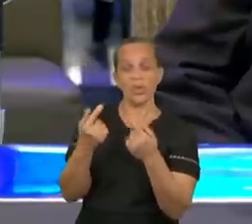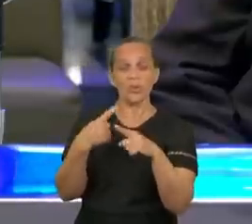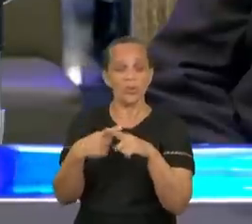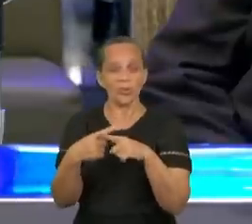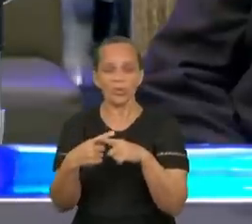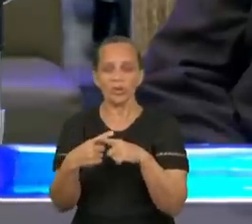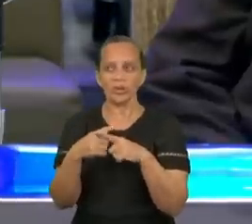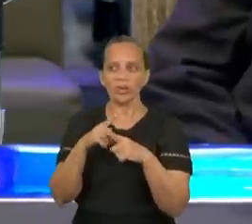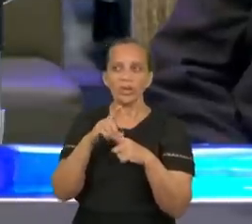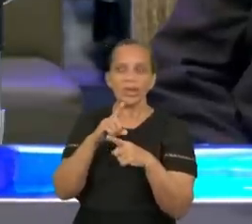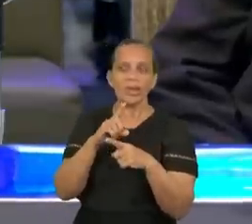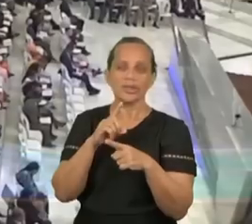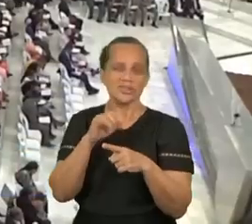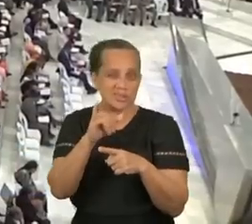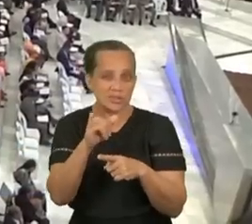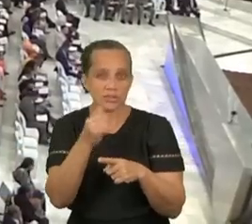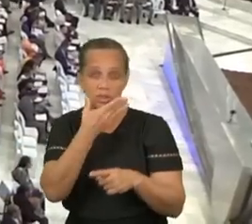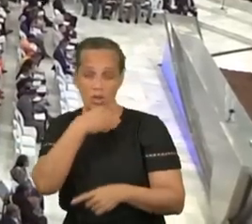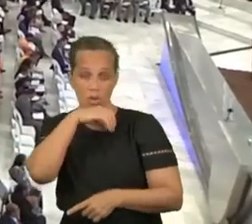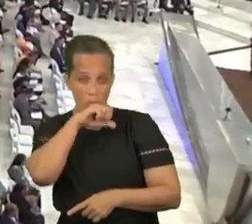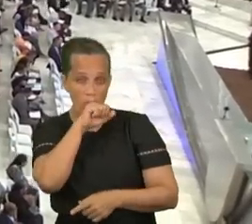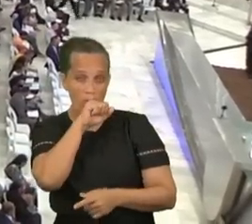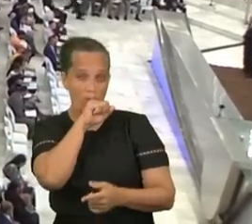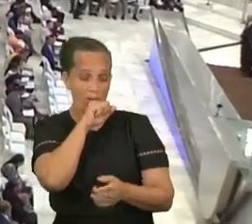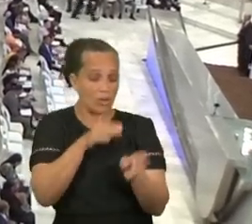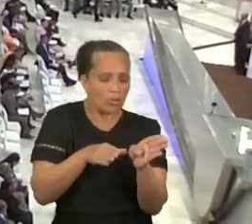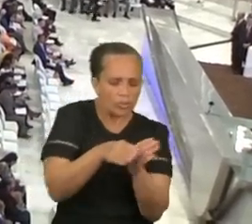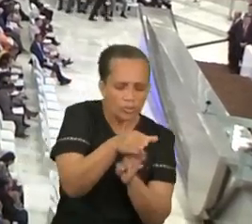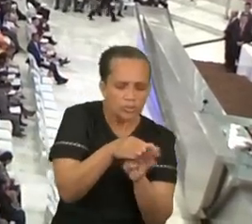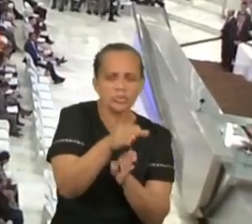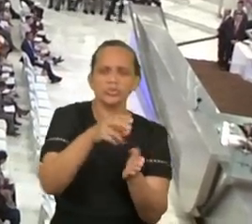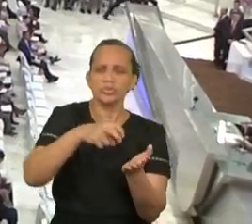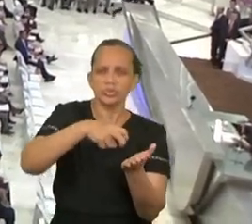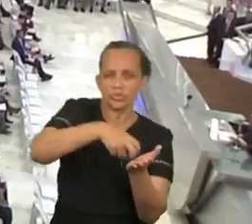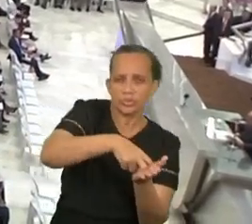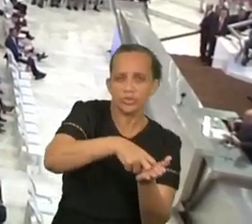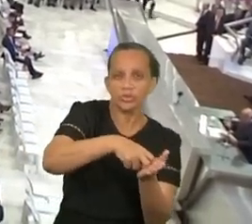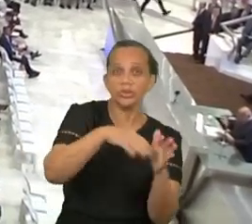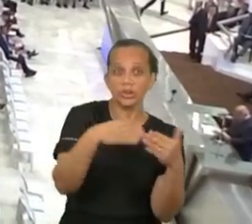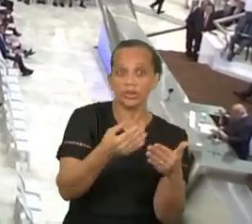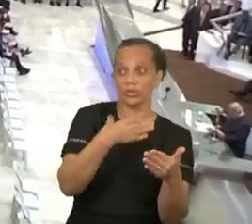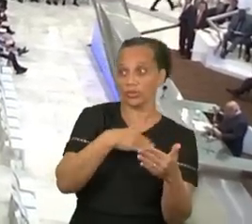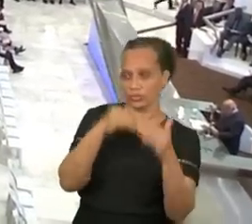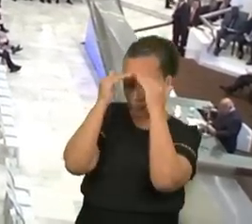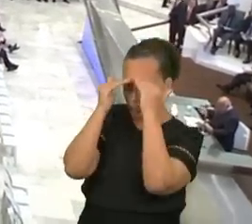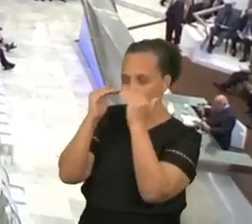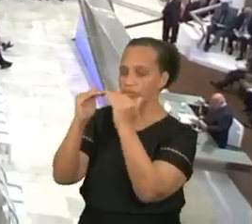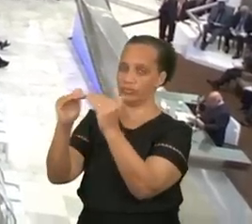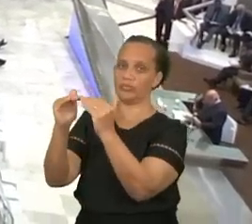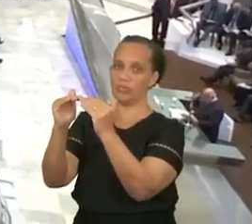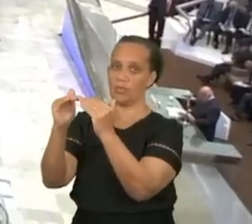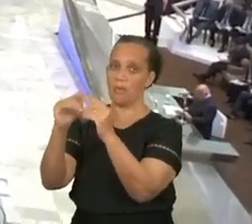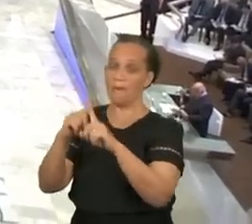quem o pai não não corrige mas se estais sem disciplina